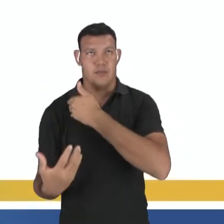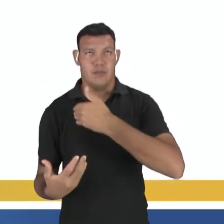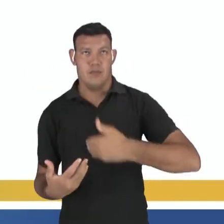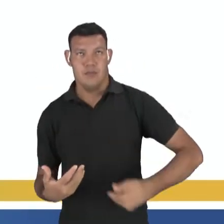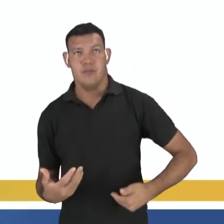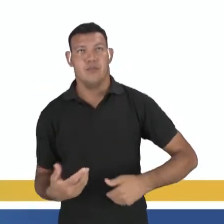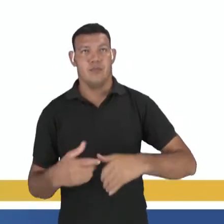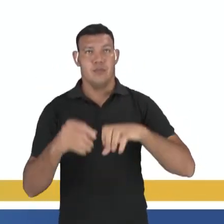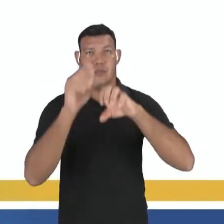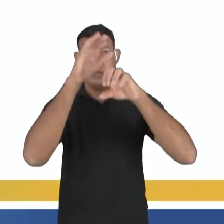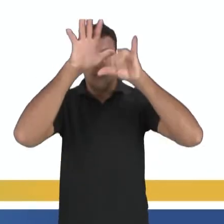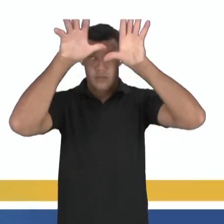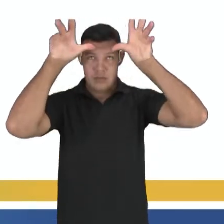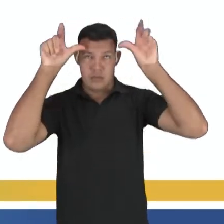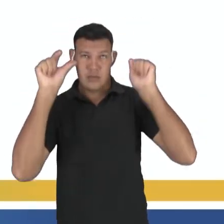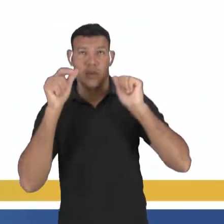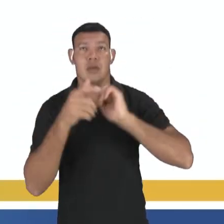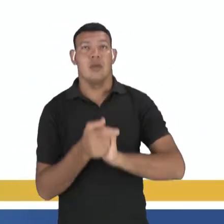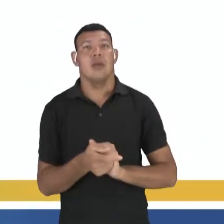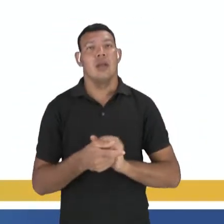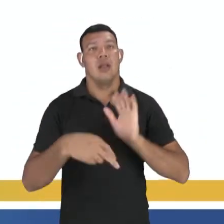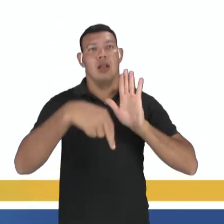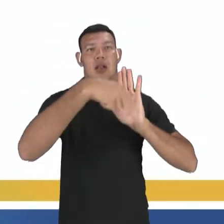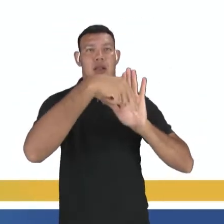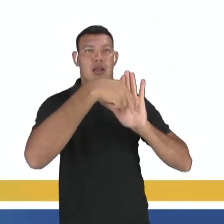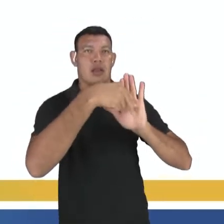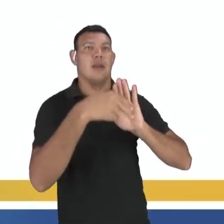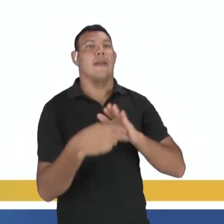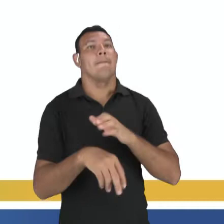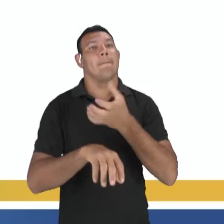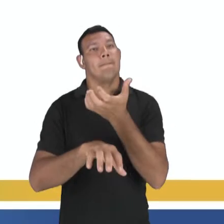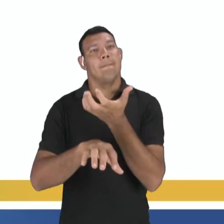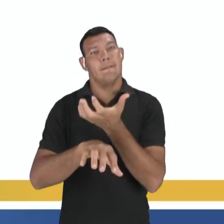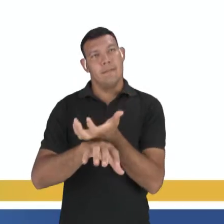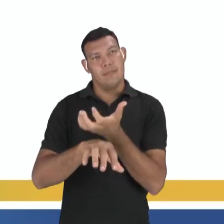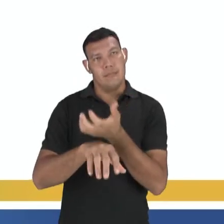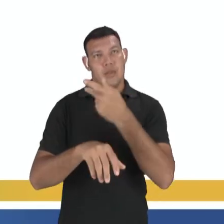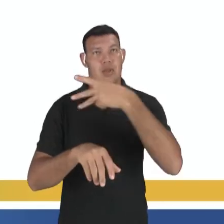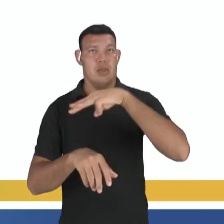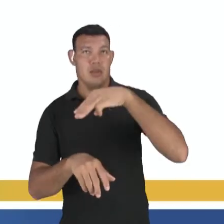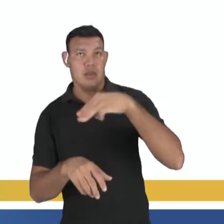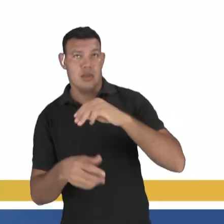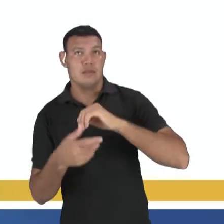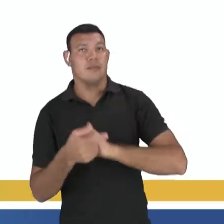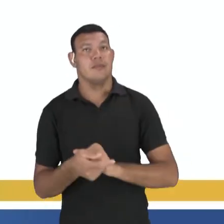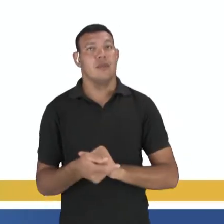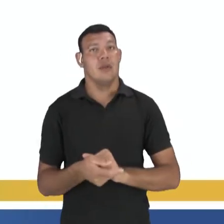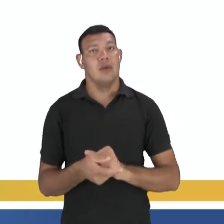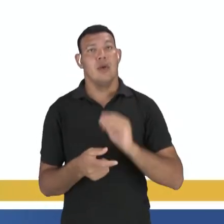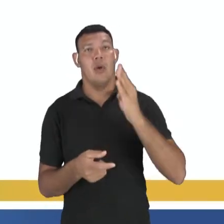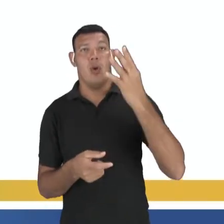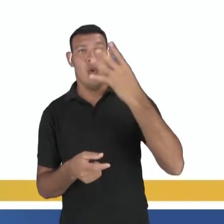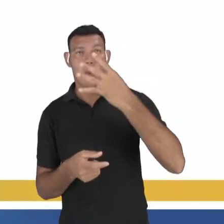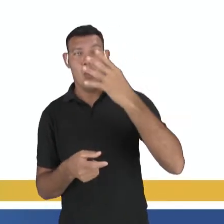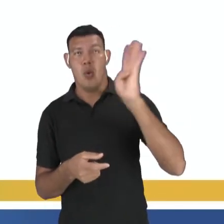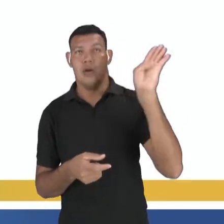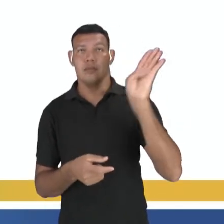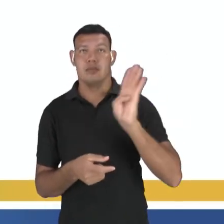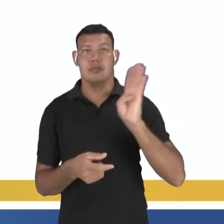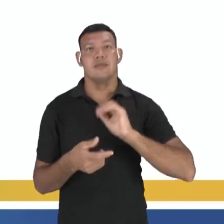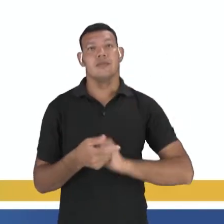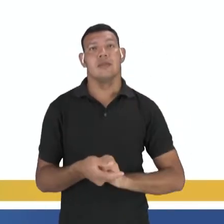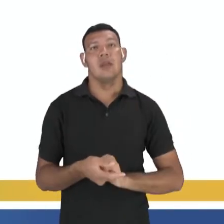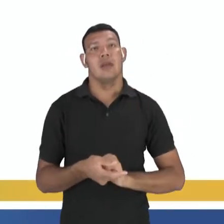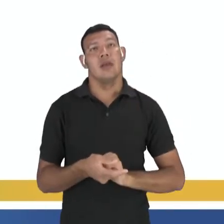e 10. 8 no primeiro, 4 no segundo, 9 no terceiro e 10 no quarto. Primeira pergunta. Qual o valor